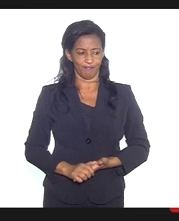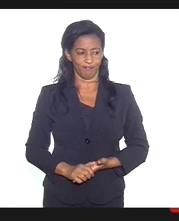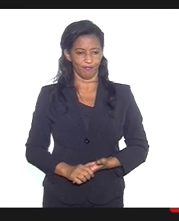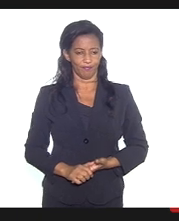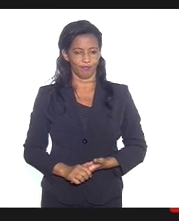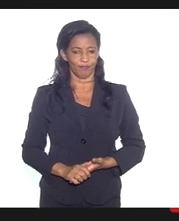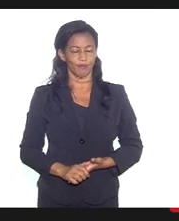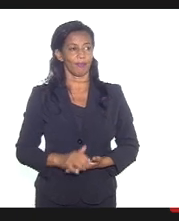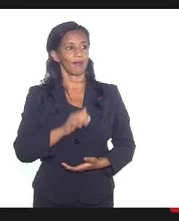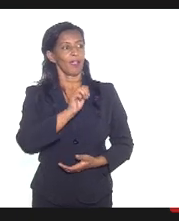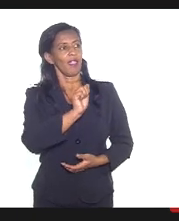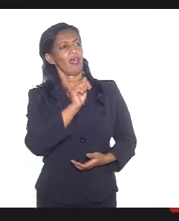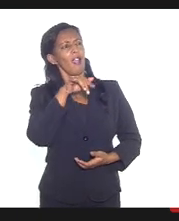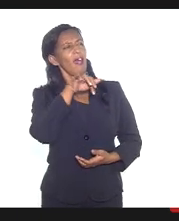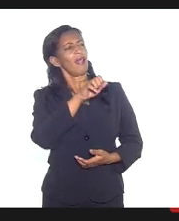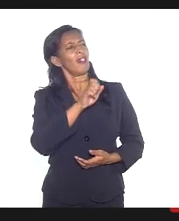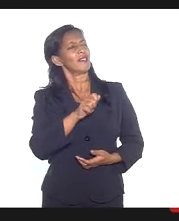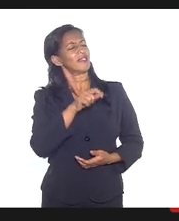Alex, oi.